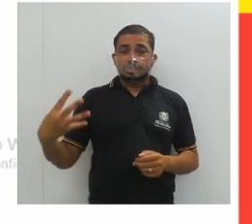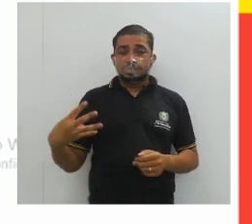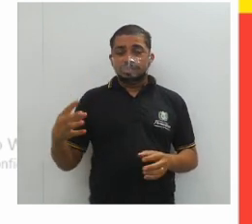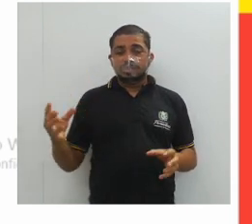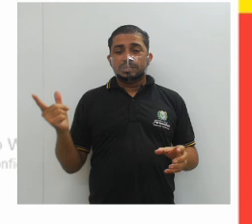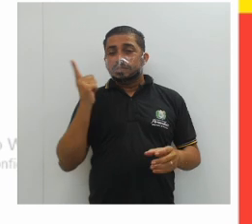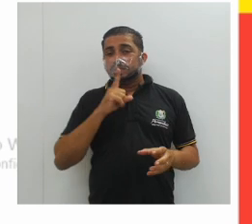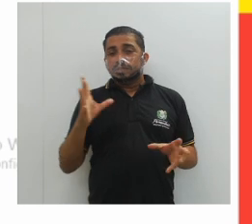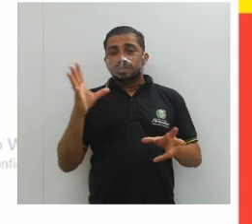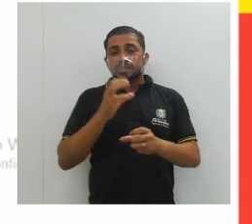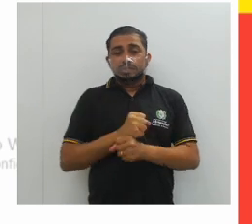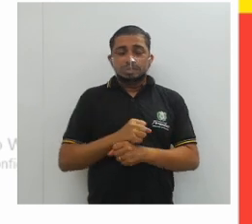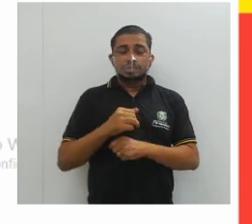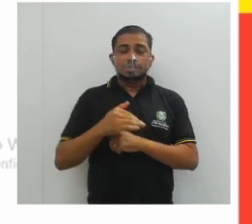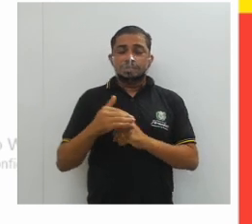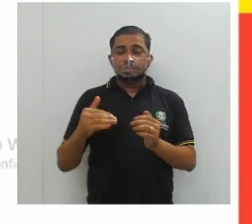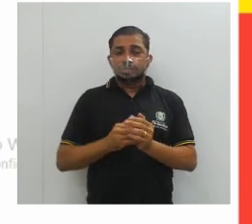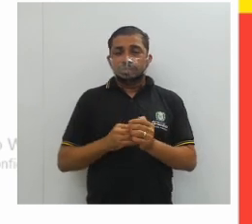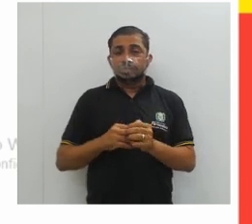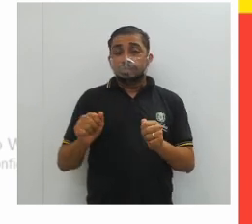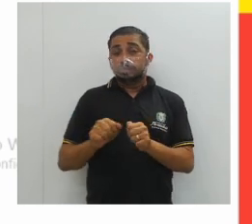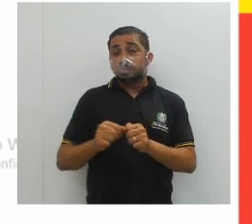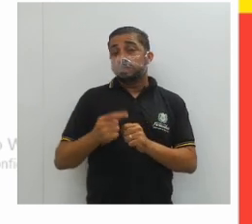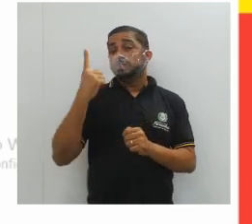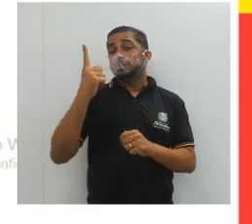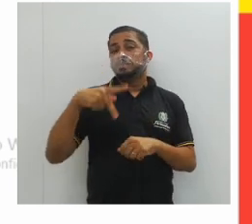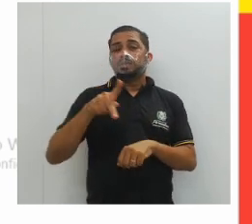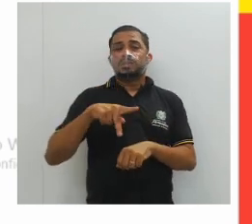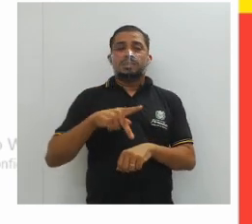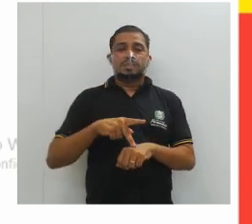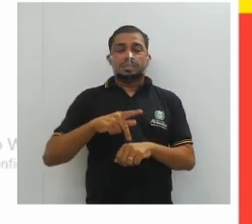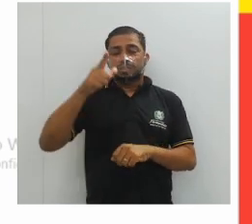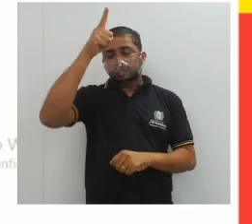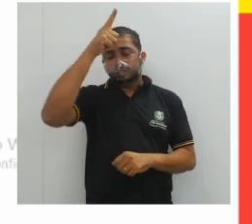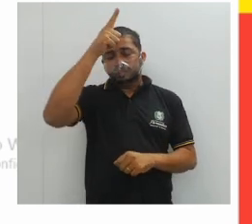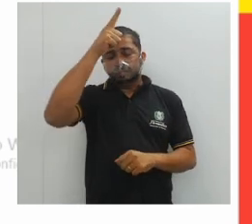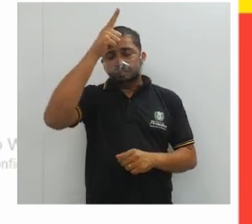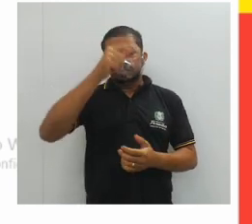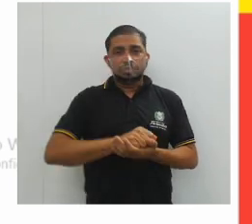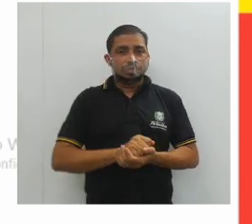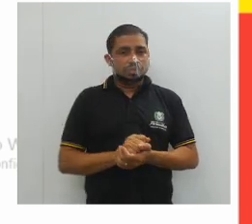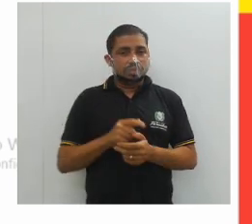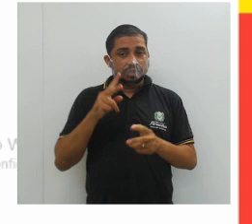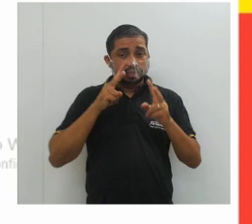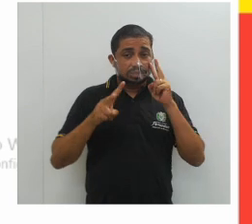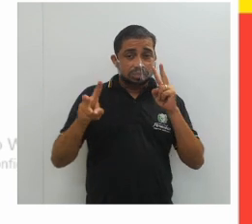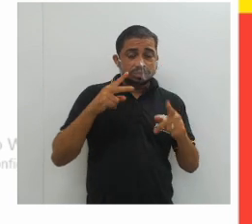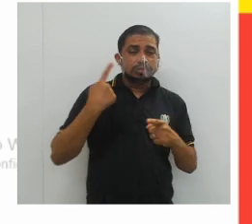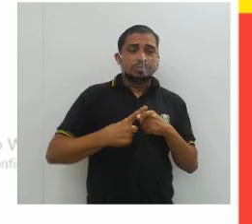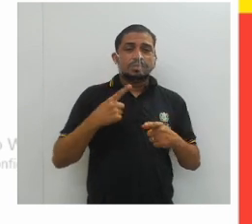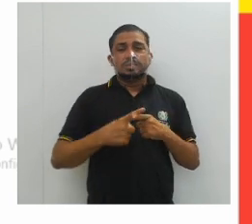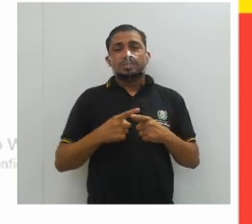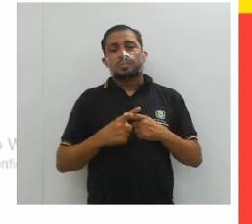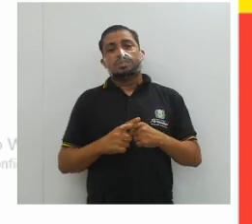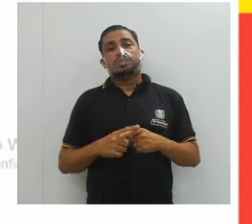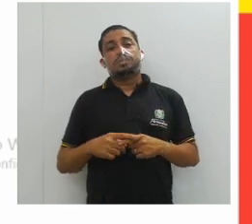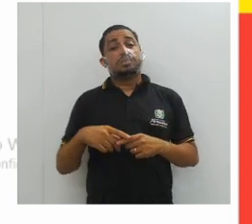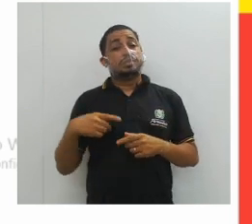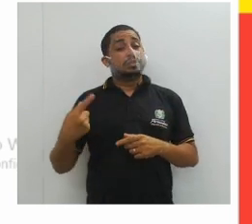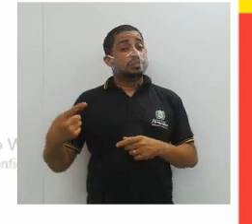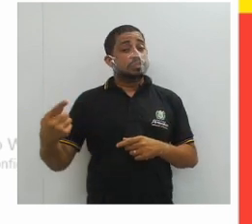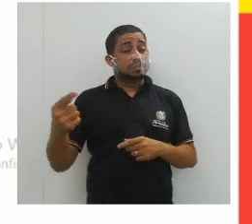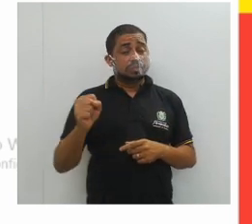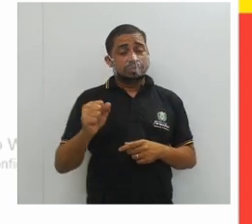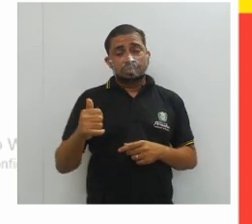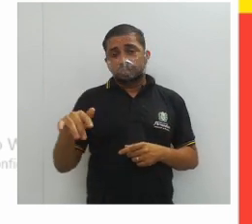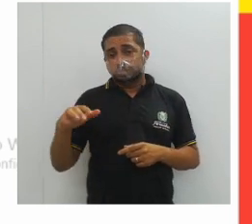todos esses reinos formando um só país, que é a Alemanha. Atenção para ela, porque já no próximo